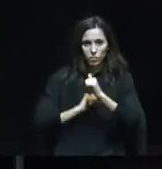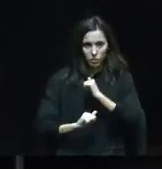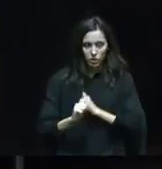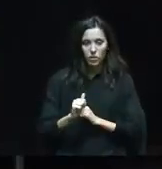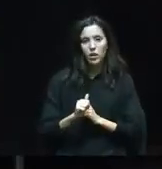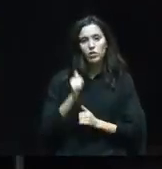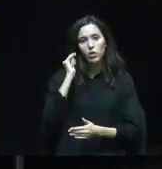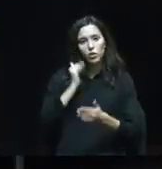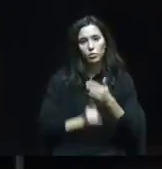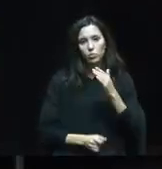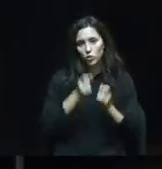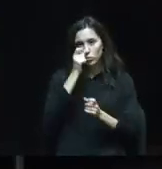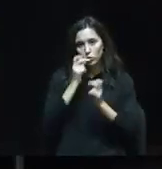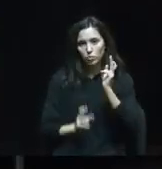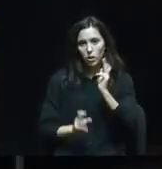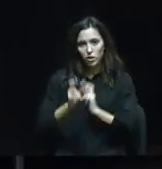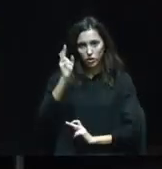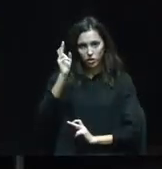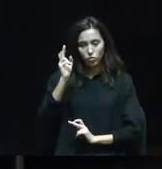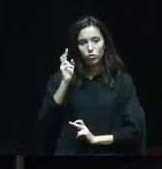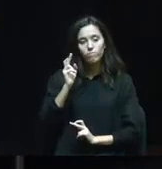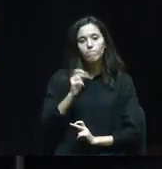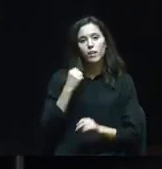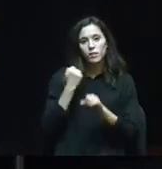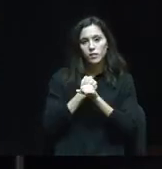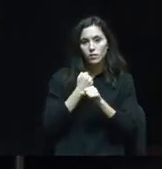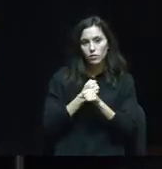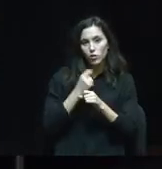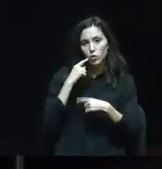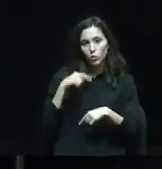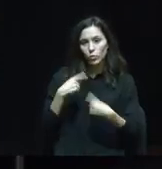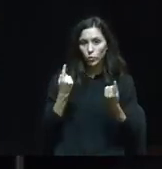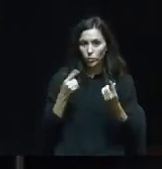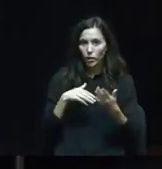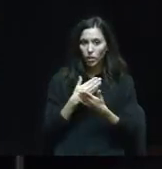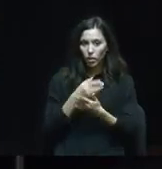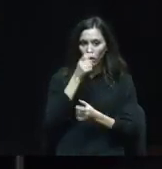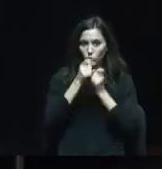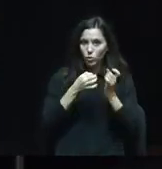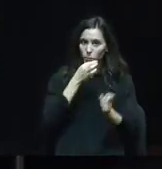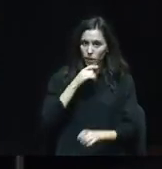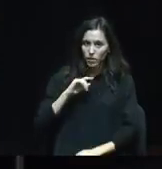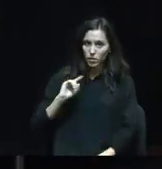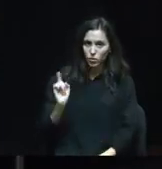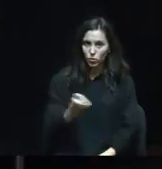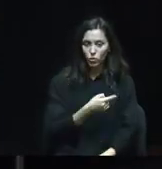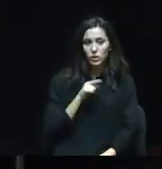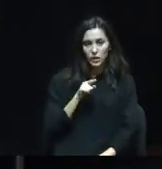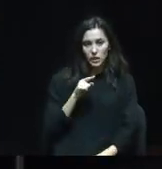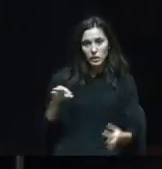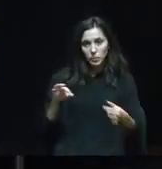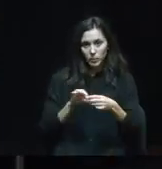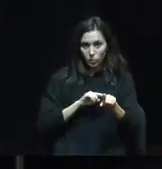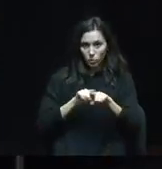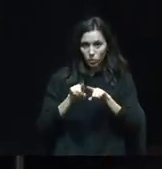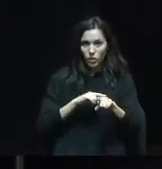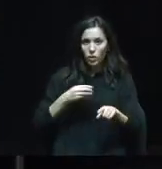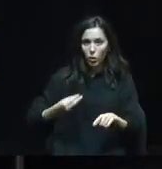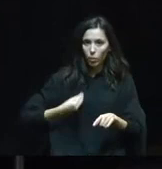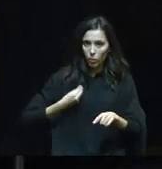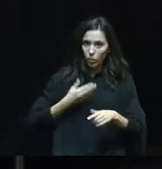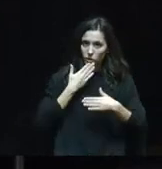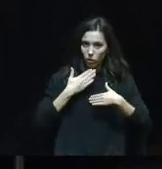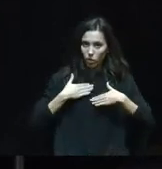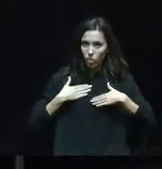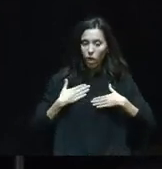dos impostos para os mais ricos, em detrimento do financiamento dos serviços públicos que servem todas as pessoas. Estes sinais políticos são preocupantes, em particular num